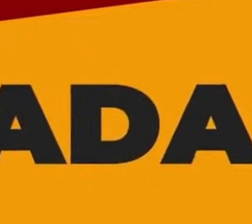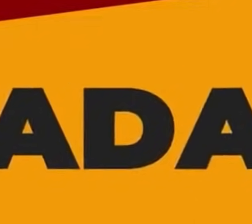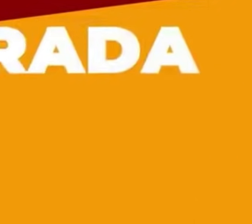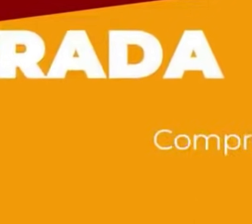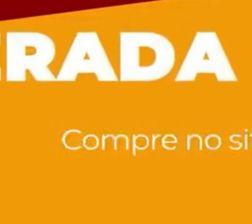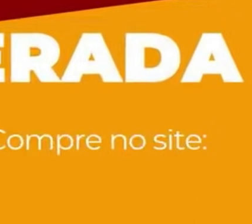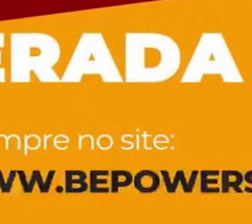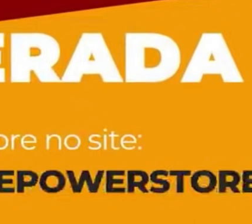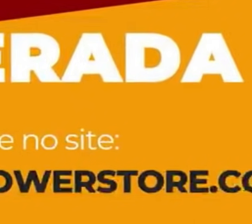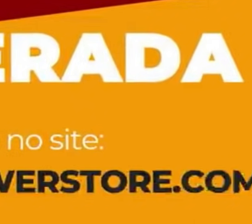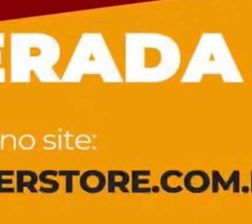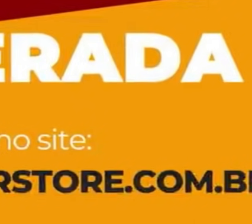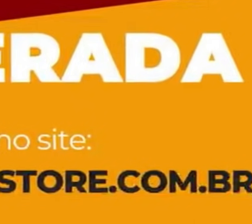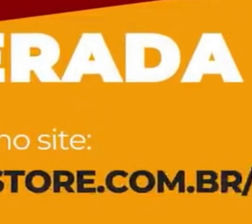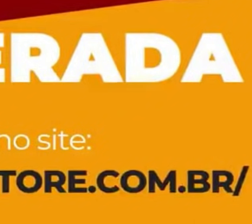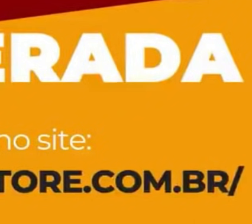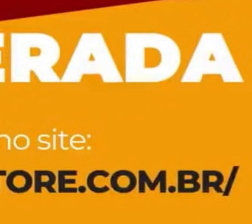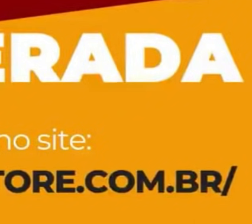aí